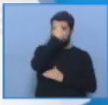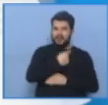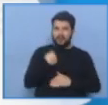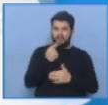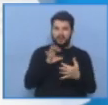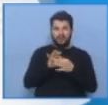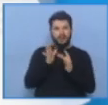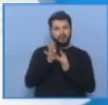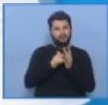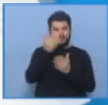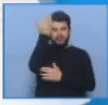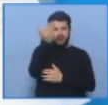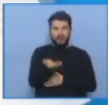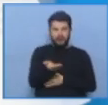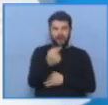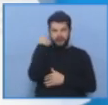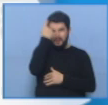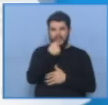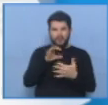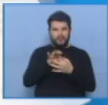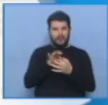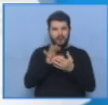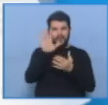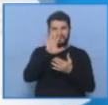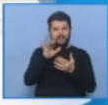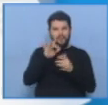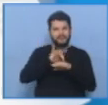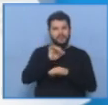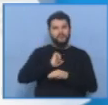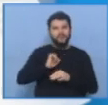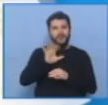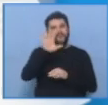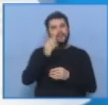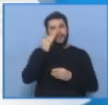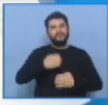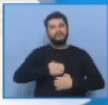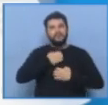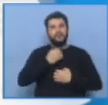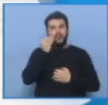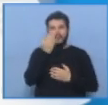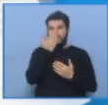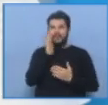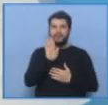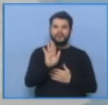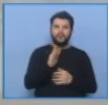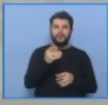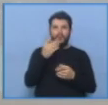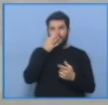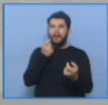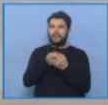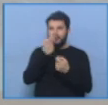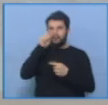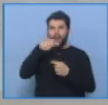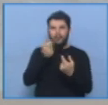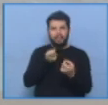muito claro em Jesus, não é? E essa é a imagem que deve moldar a nossa sensibilidade, o modo como sentimos, o modo como agimos, como nos aproximamos do